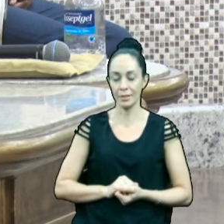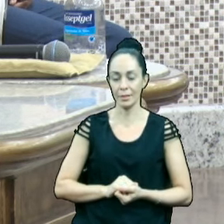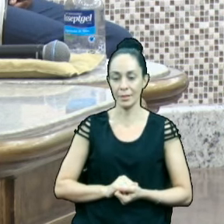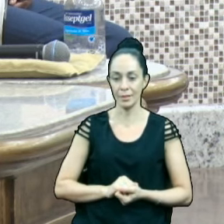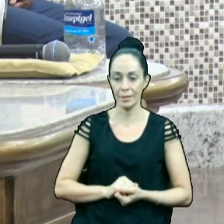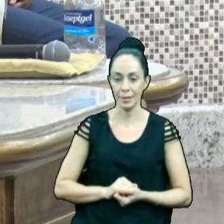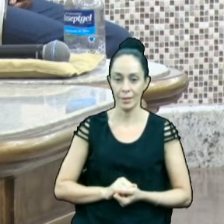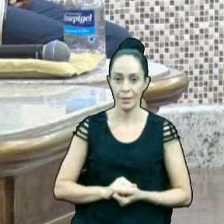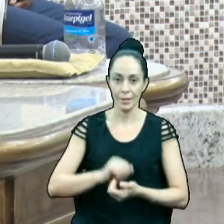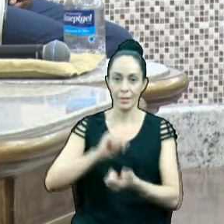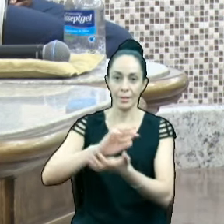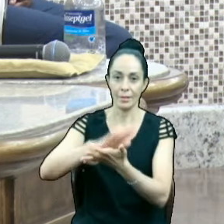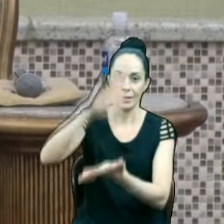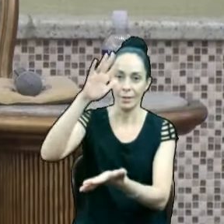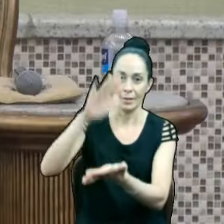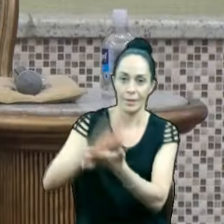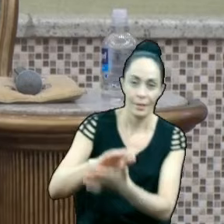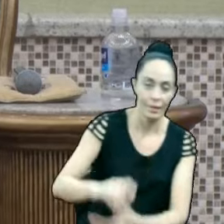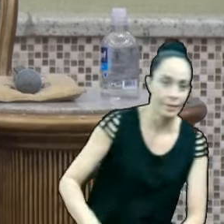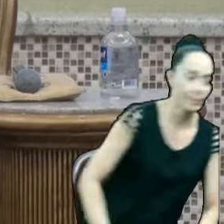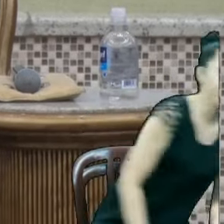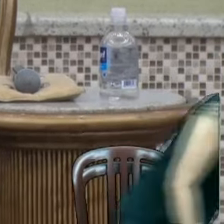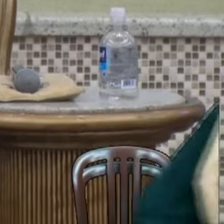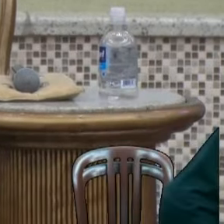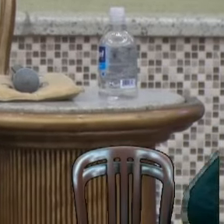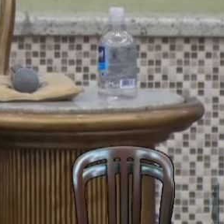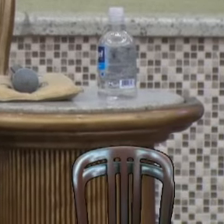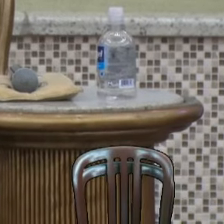oh glória a Deus